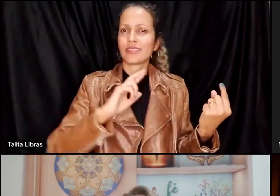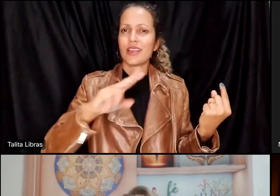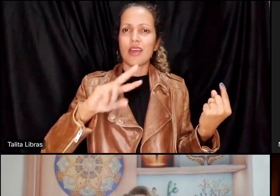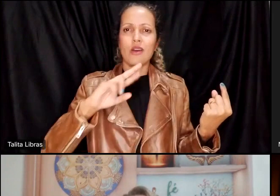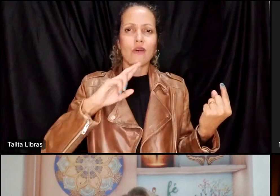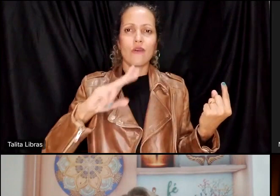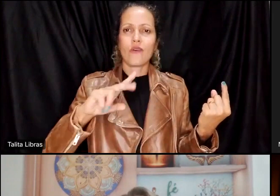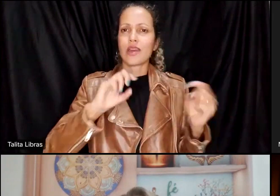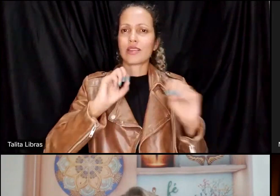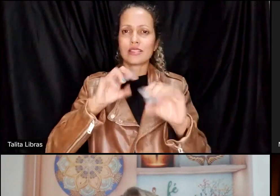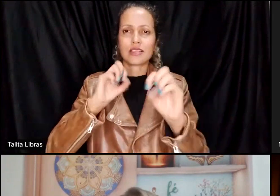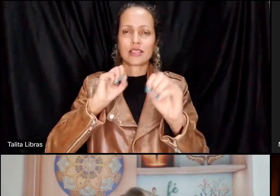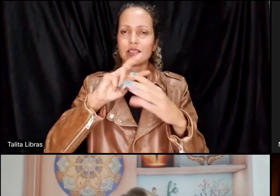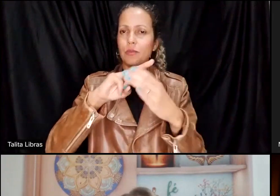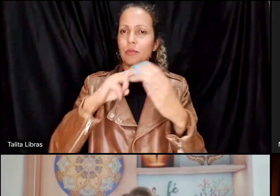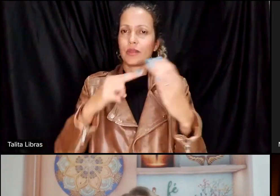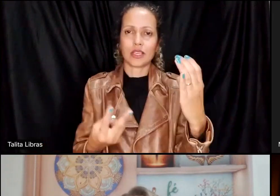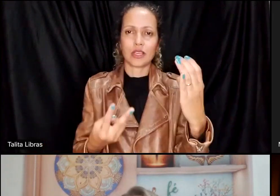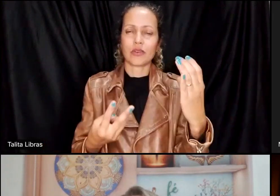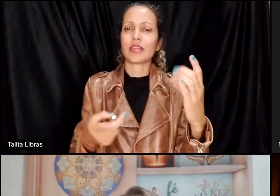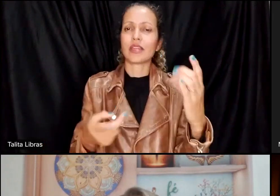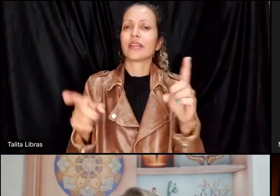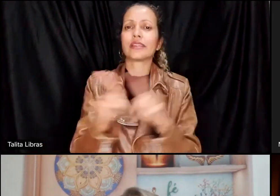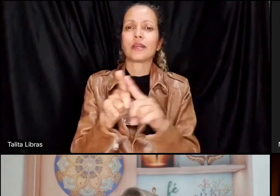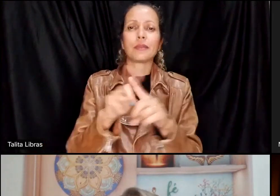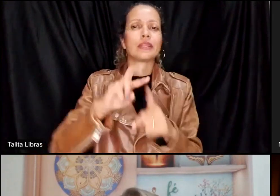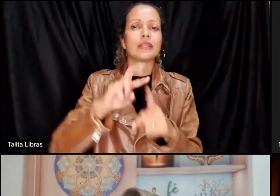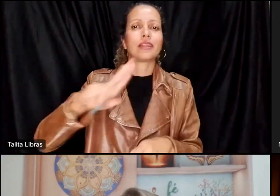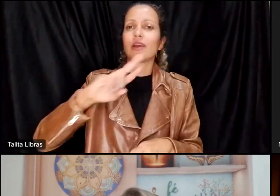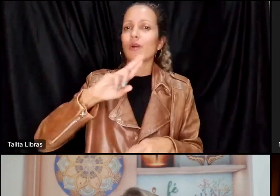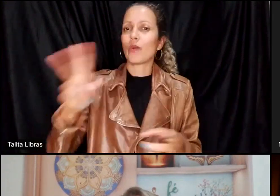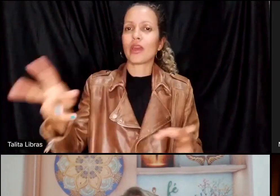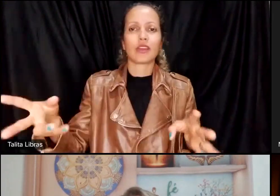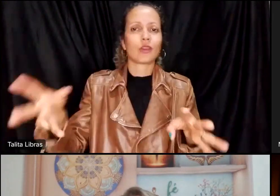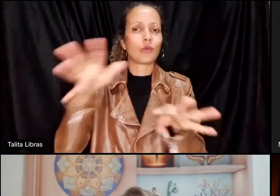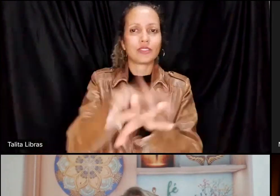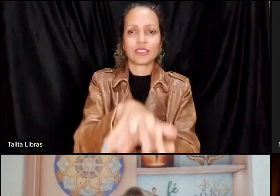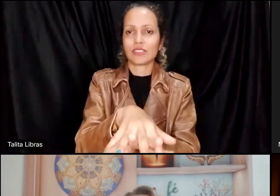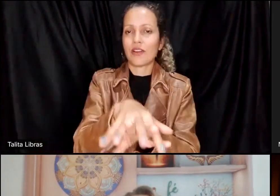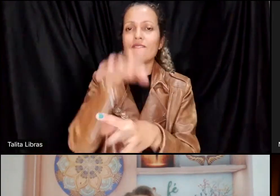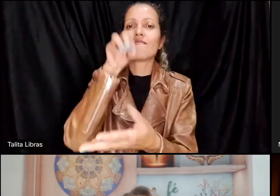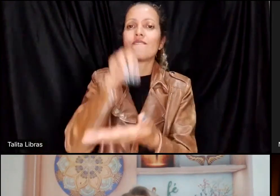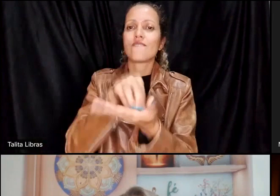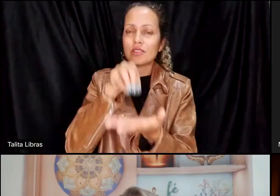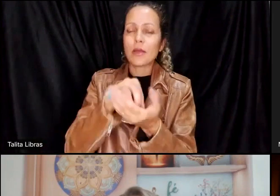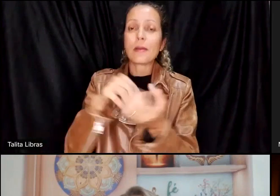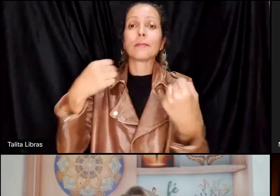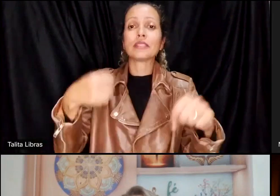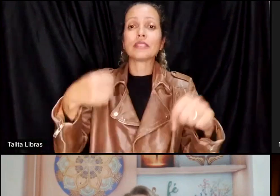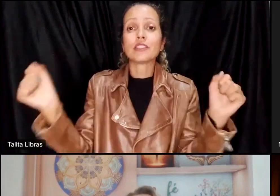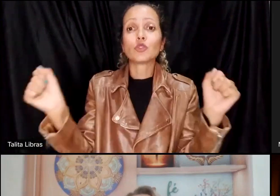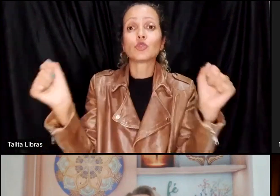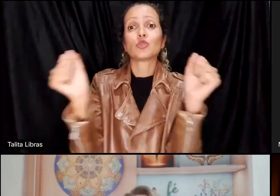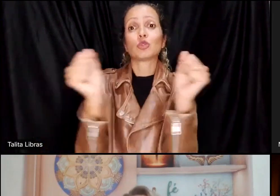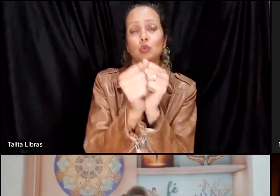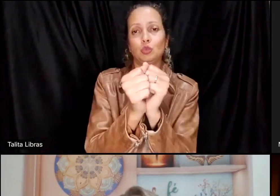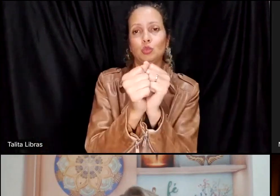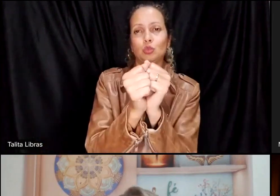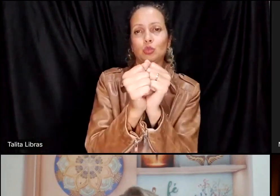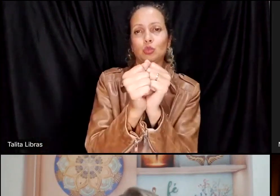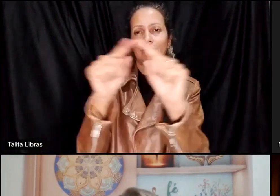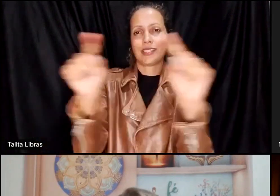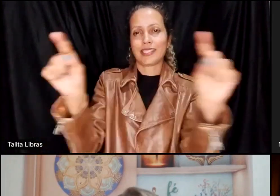inclusiva, né? Nem inclusiva. Ele tem que estar com os pares. Ele tem que estar com as crianças. Ele tem que estar... Eu